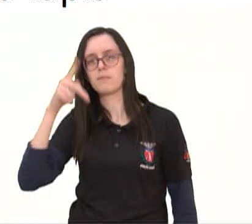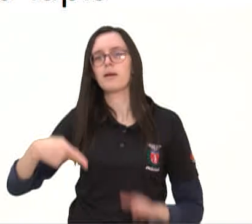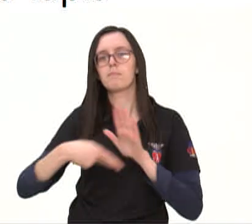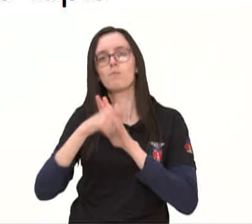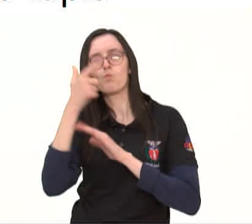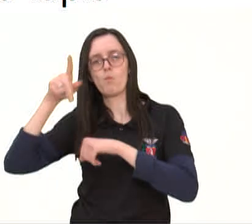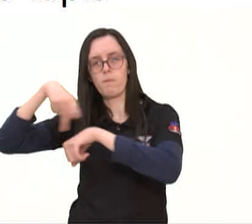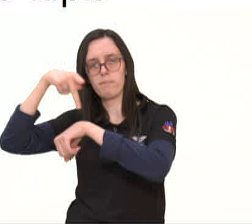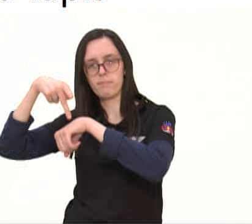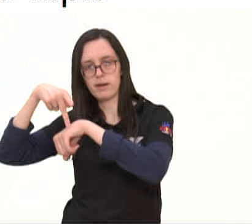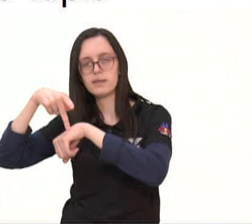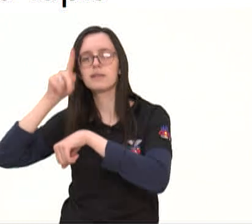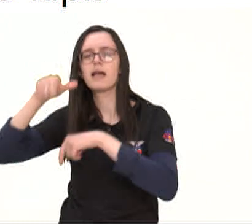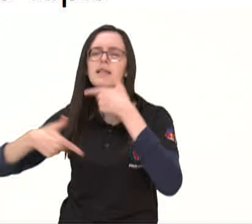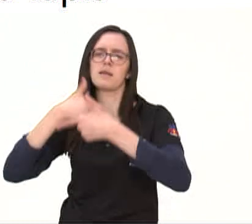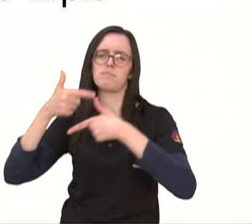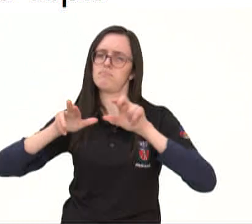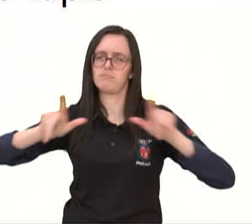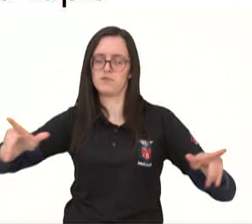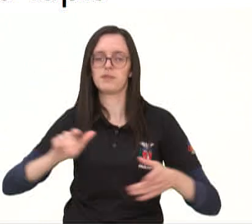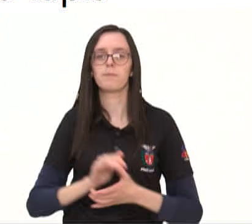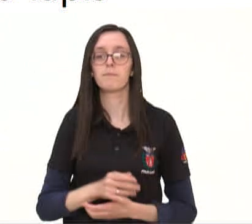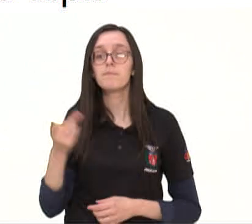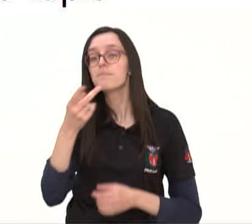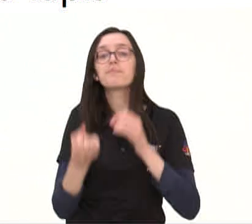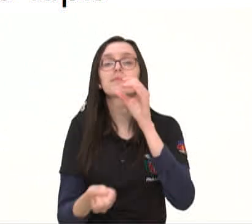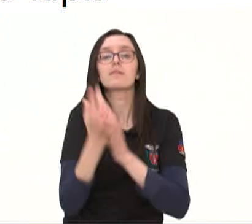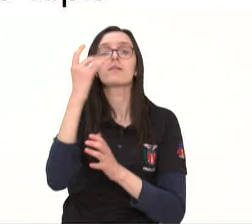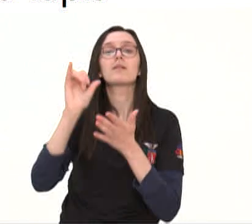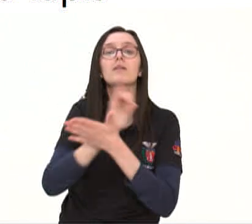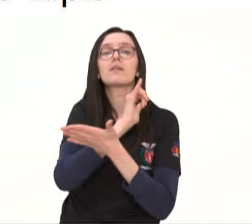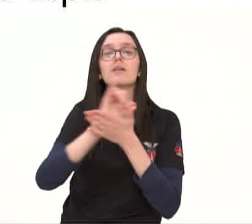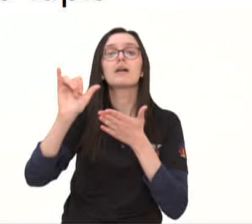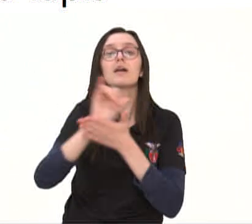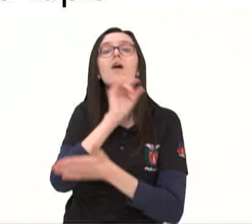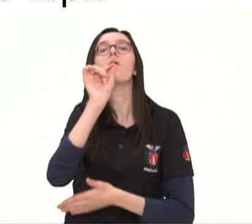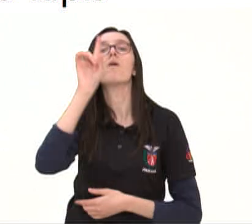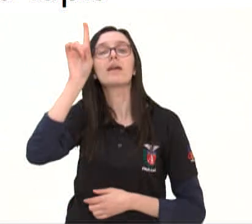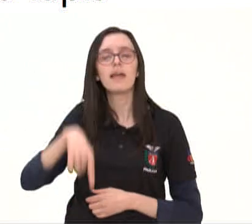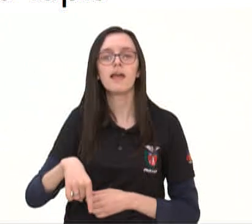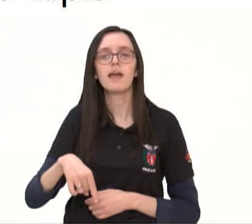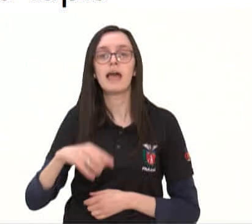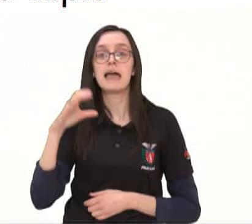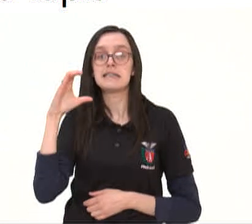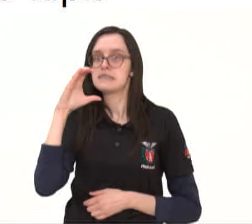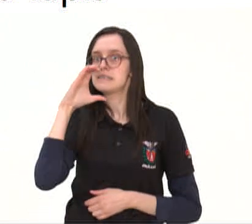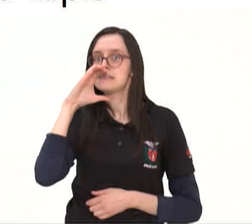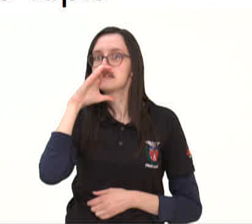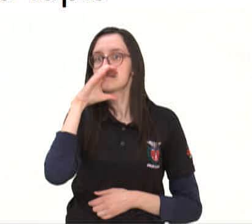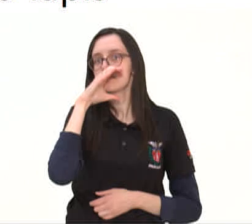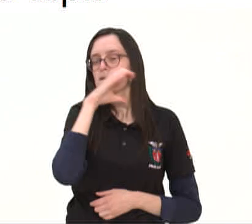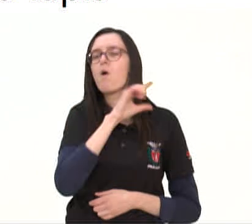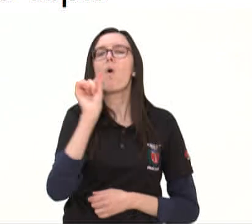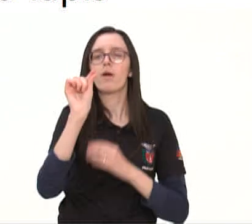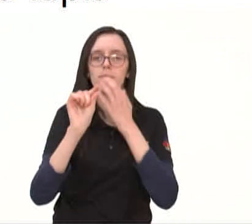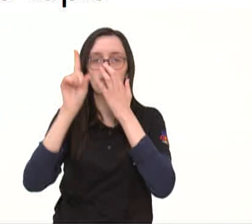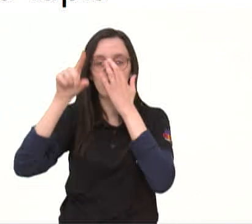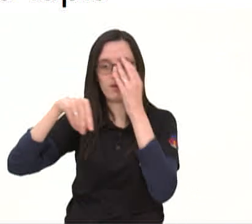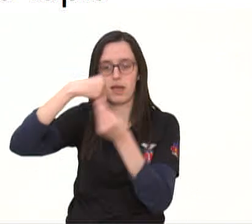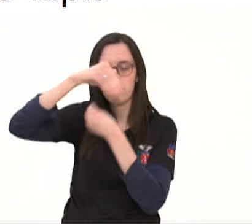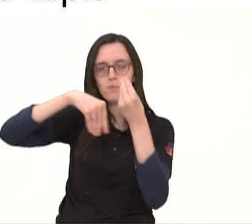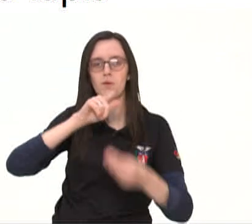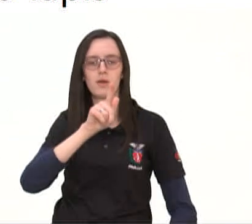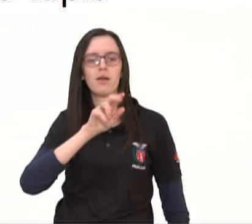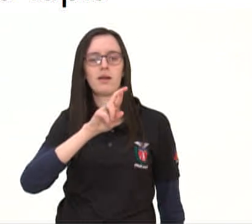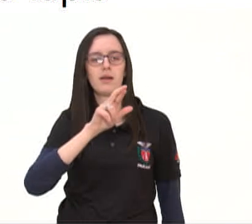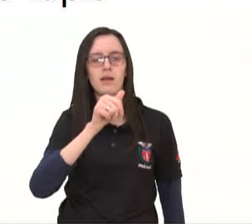em trabalhos independentes. Eles criaram a técnica de aquecer a altas temperaturas, uma mistura de grafite